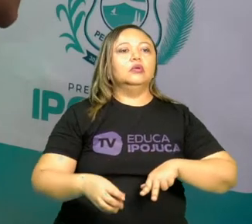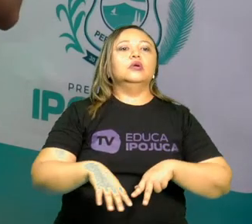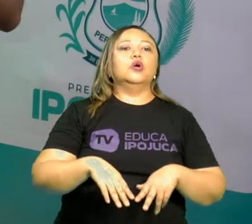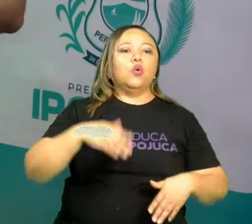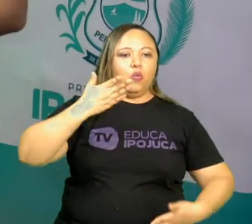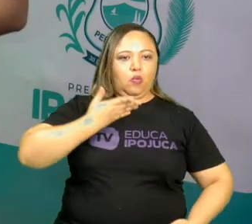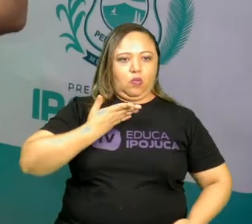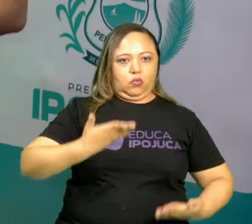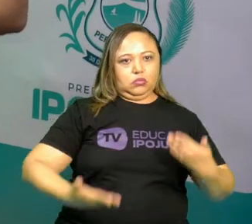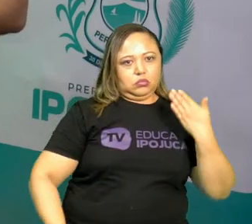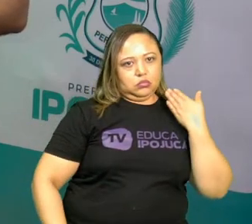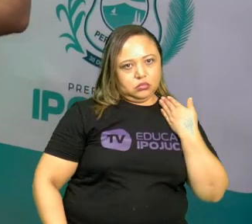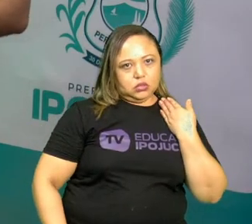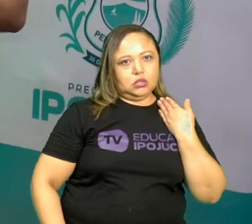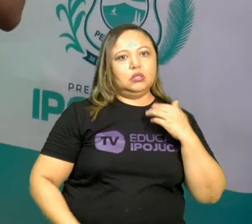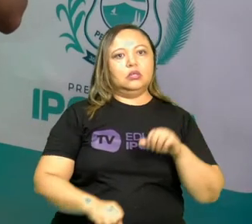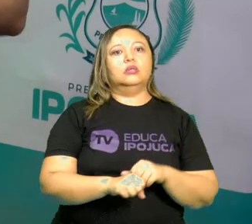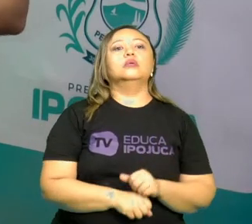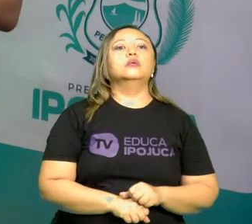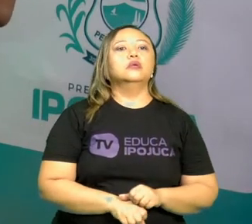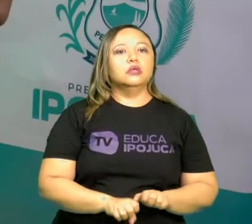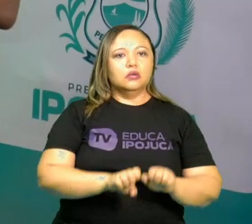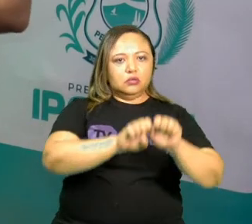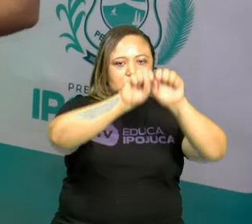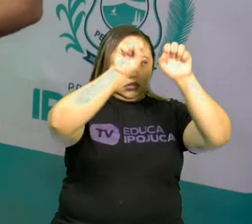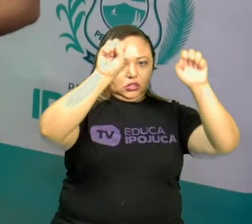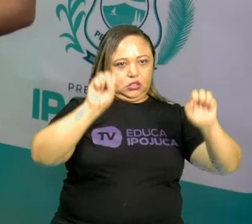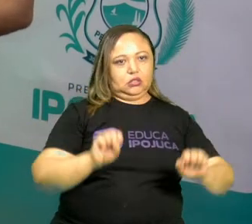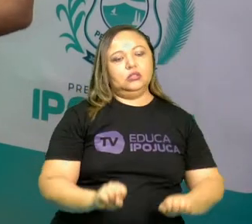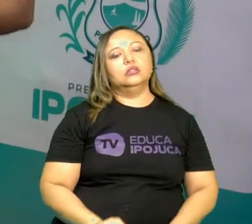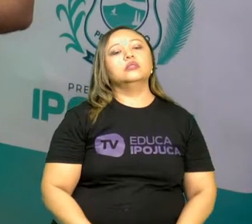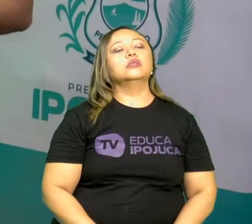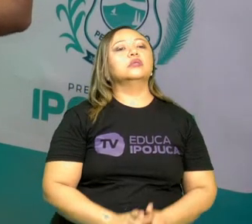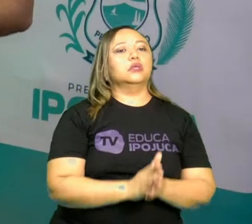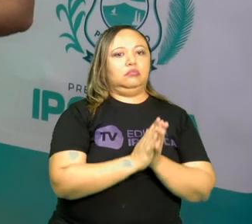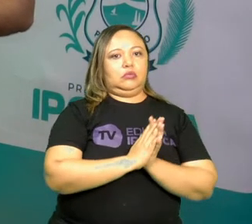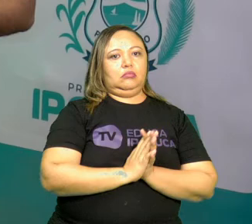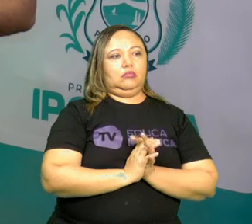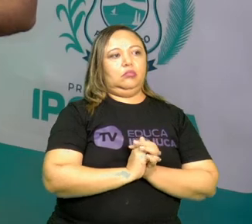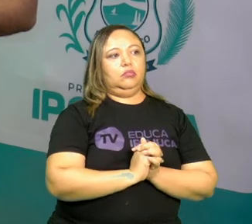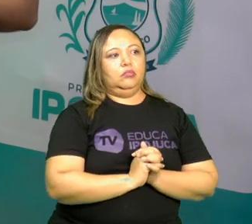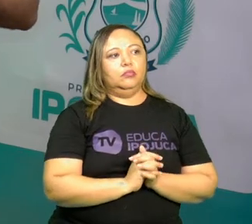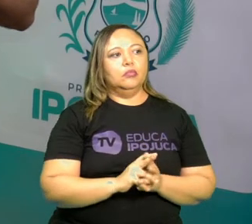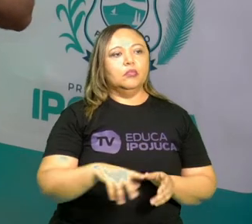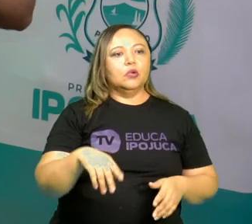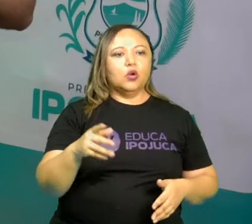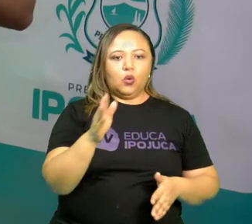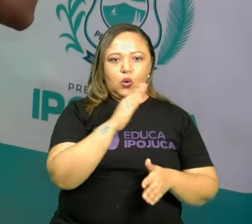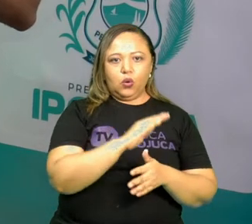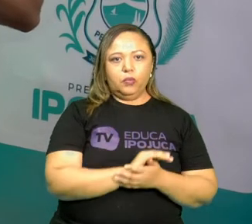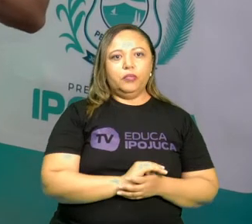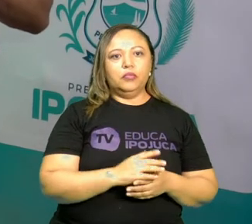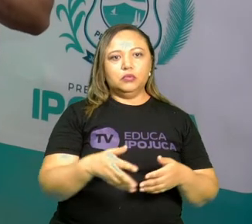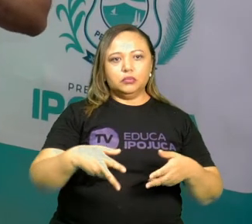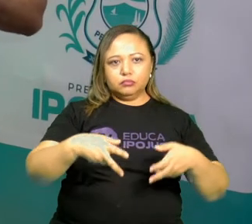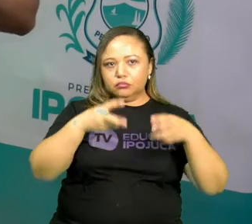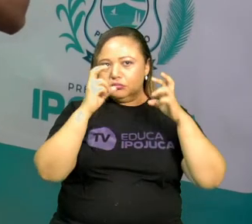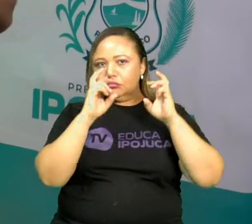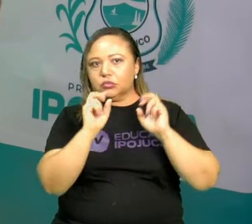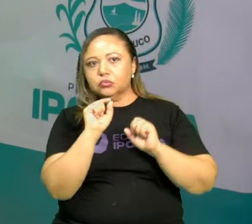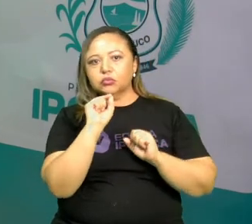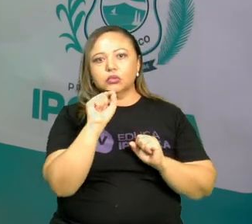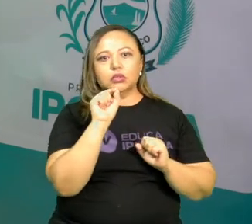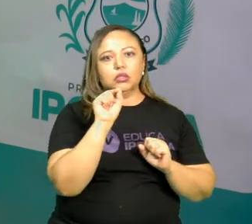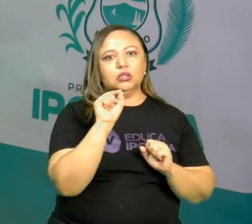as funções e os sistemas que foram aqueles que foram citados agora há pouco. Logo, percebendo isso,